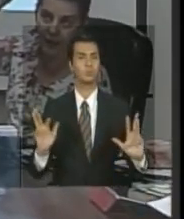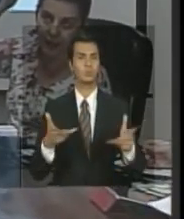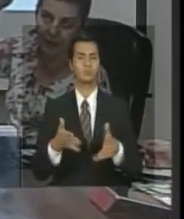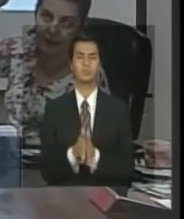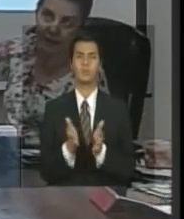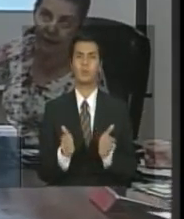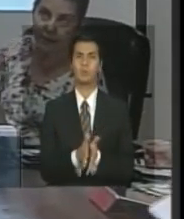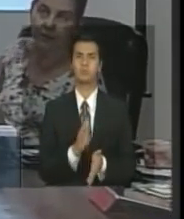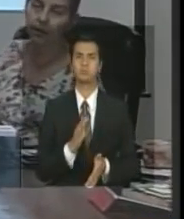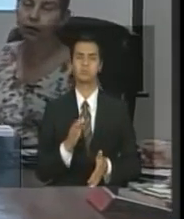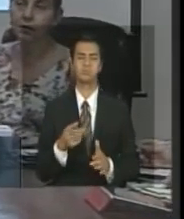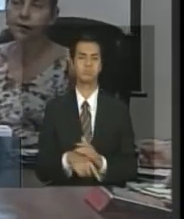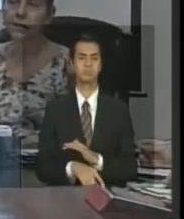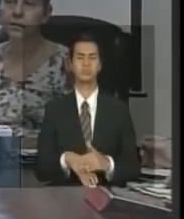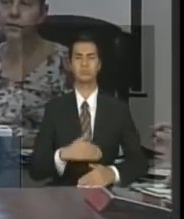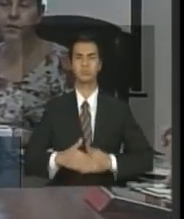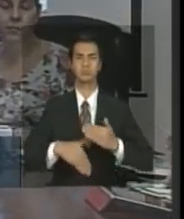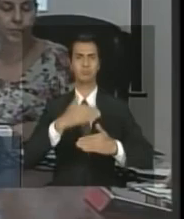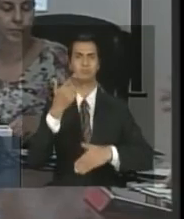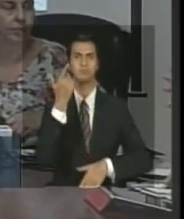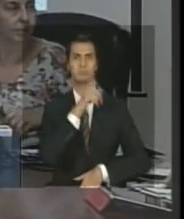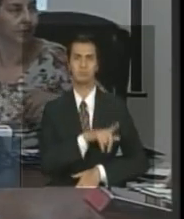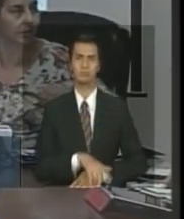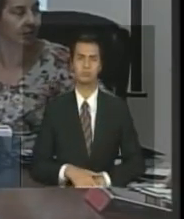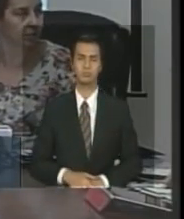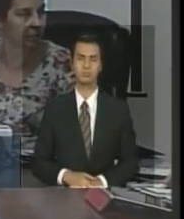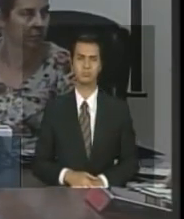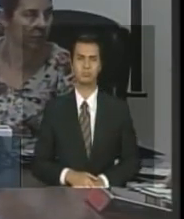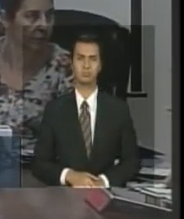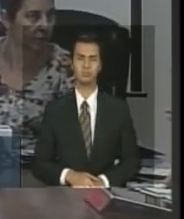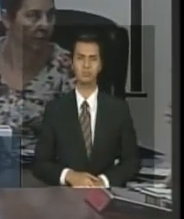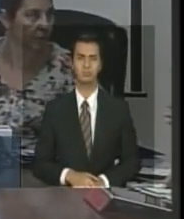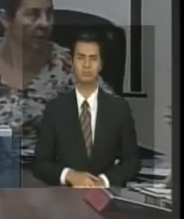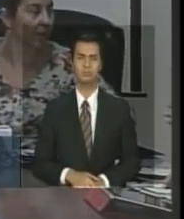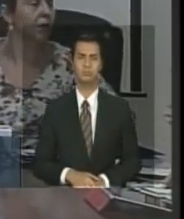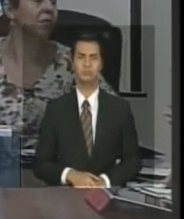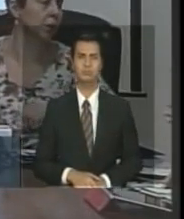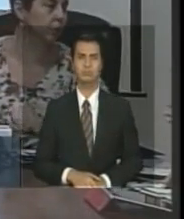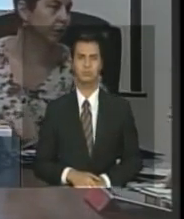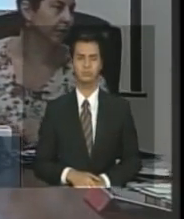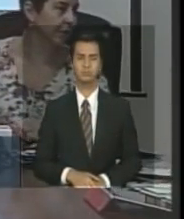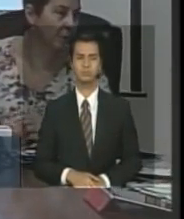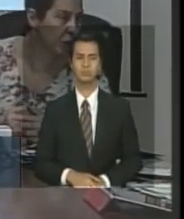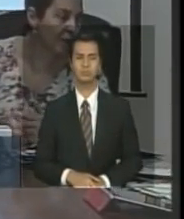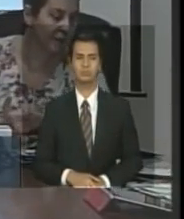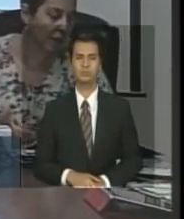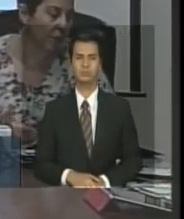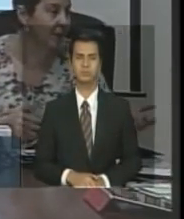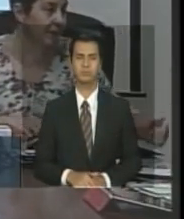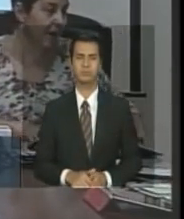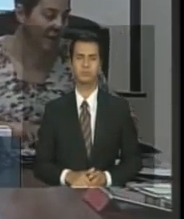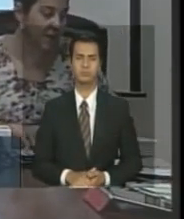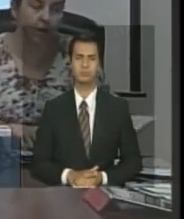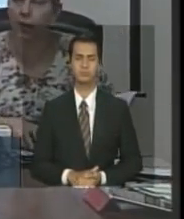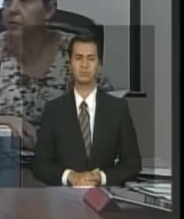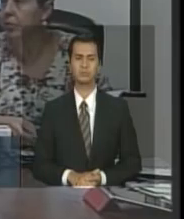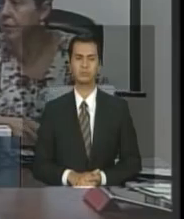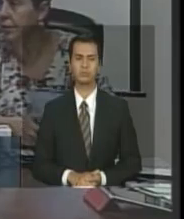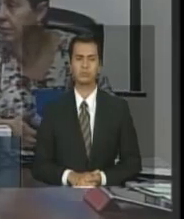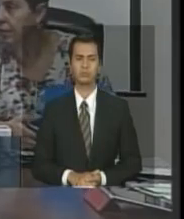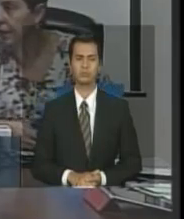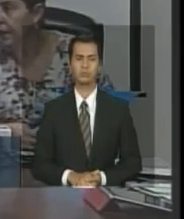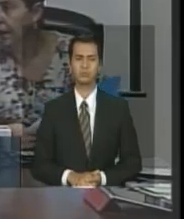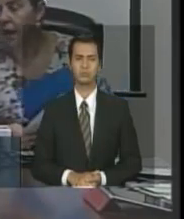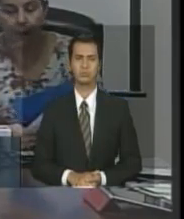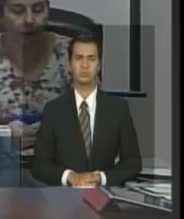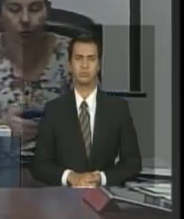isso variará, então, vocês vão pedir a reconsideração para eles, é isso? Vamos conversar com eles, refazer o